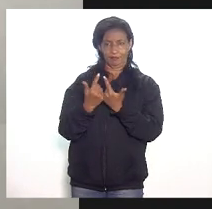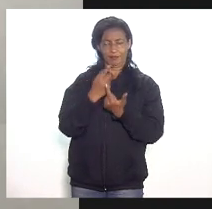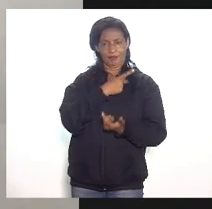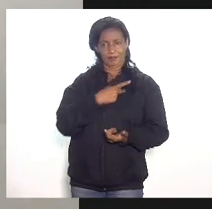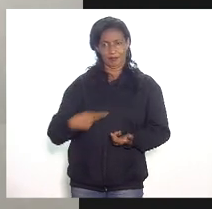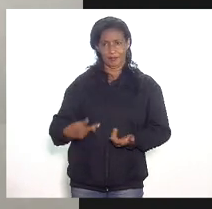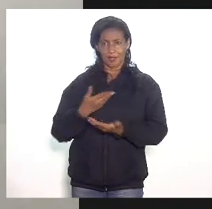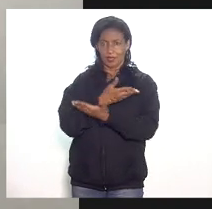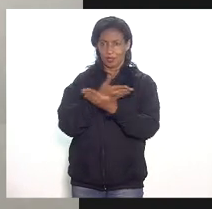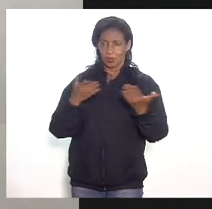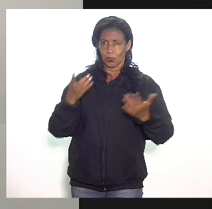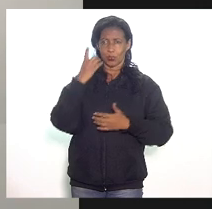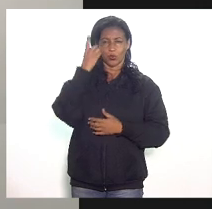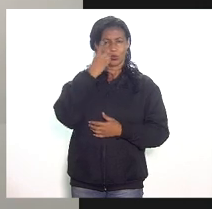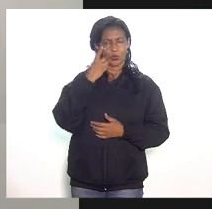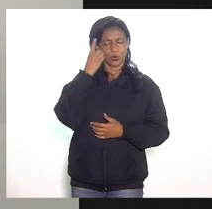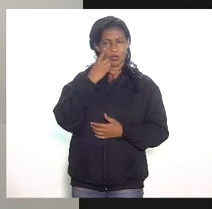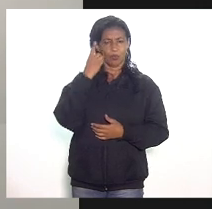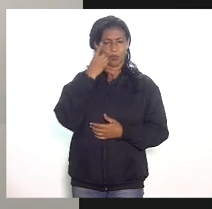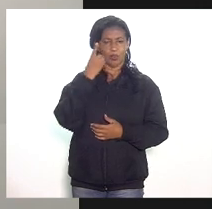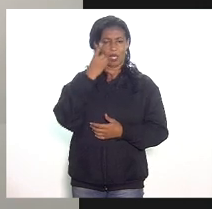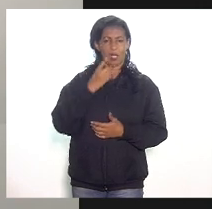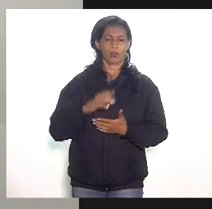todos os deputados seja